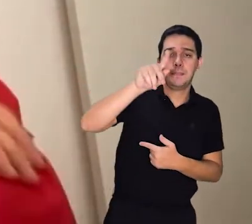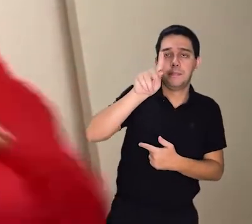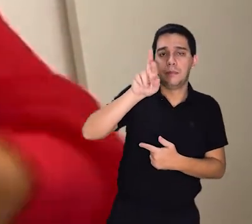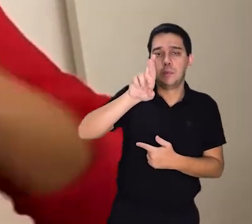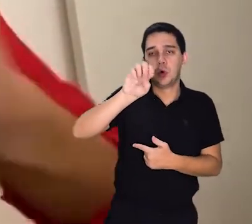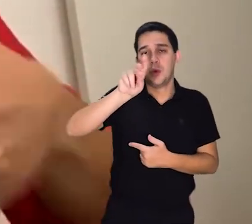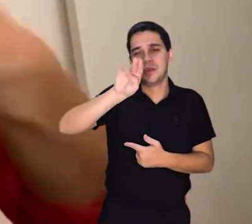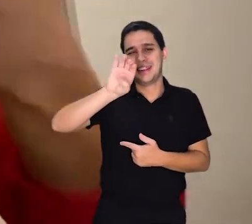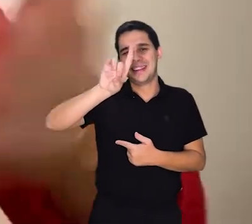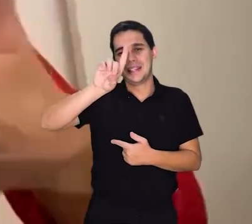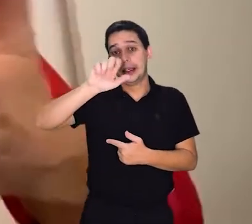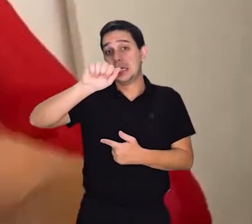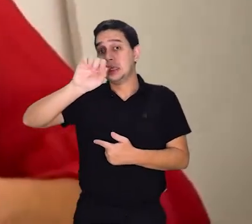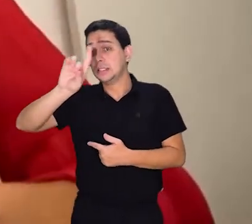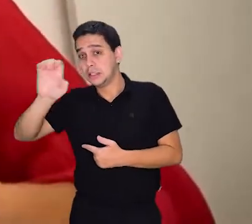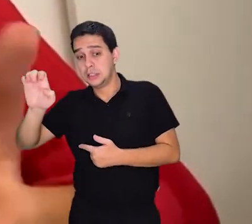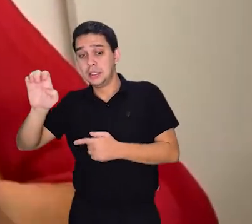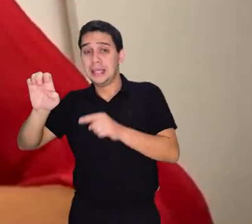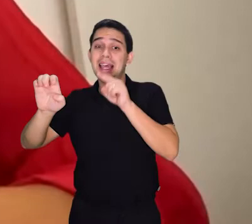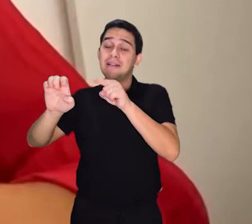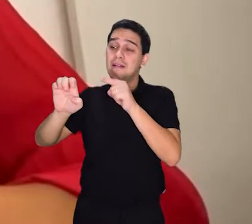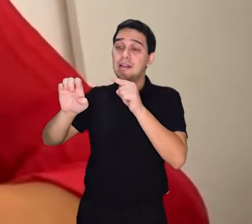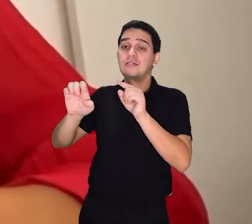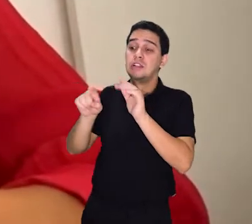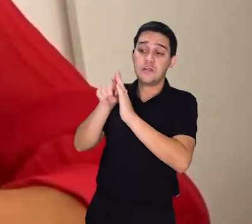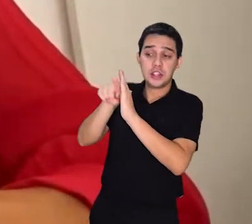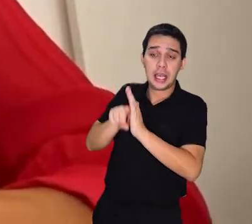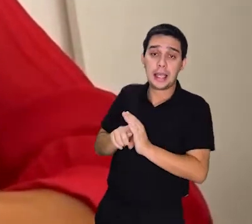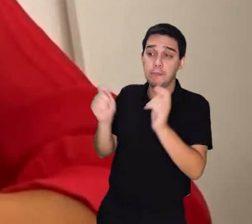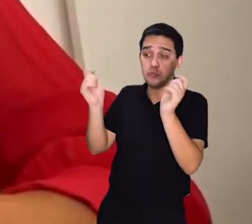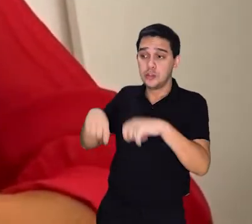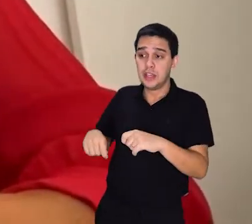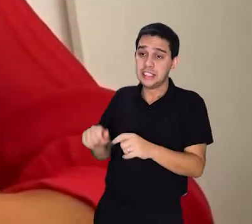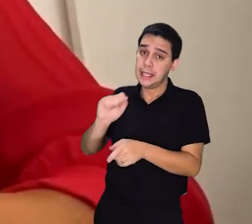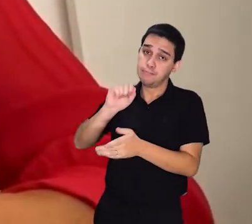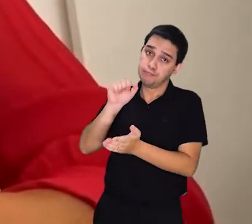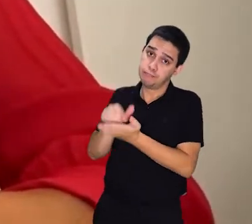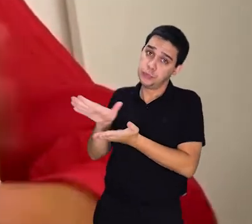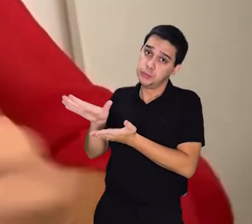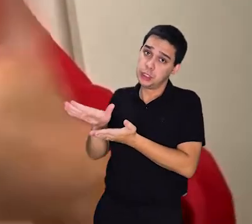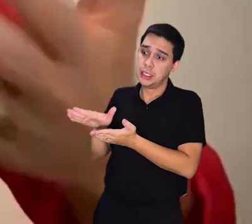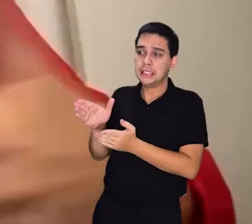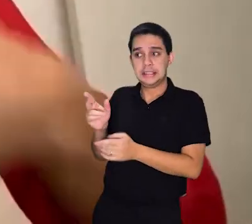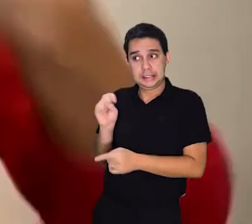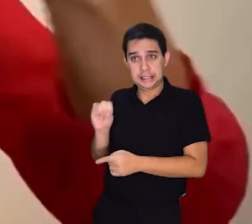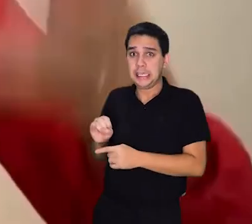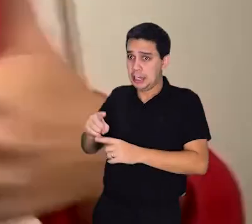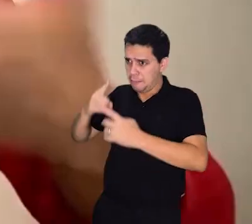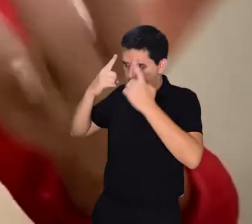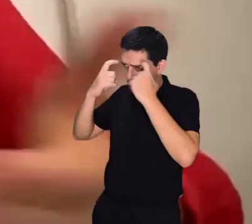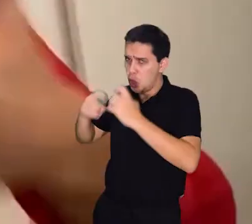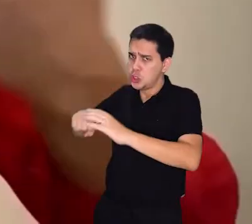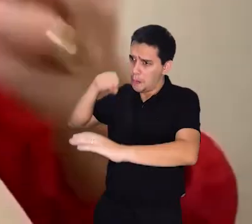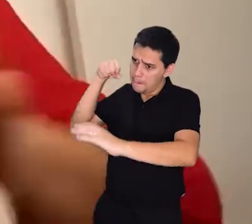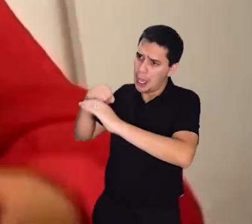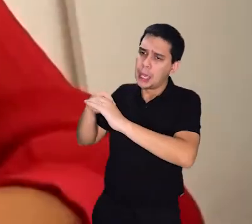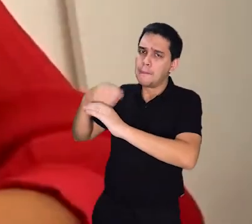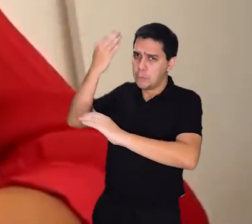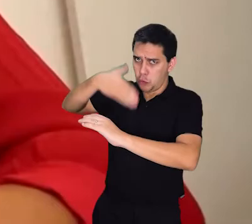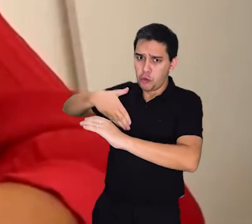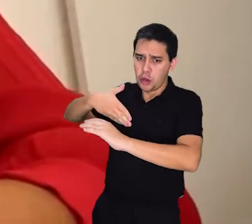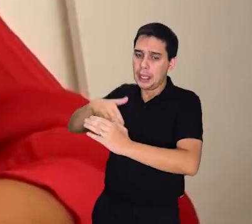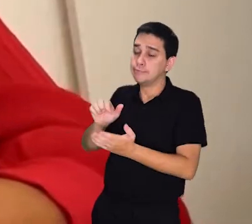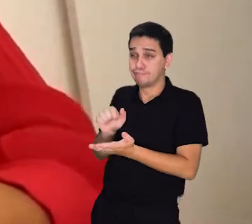de responsabilização e que eventualmente pode levar, inclusive, à perda do cargo dos agentes que cometeram isso, né, se tudo está